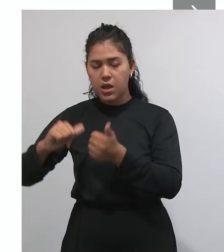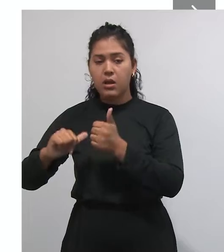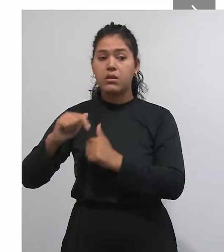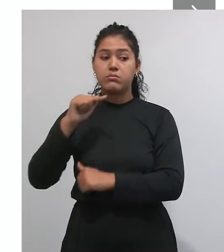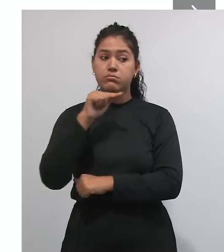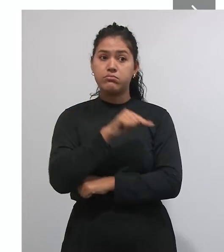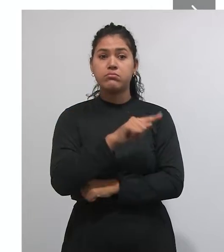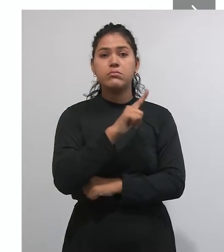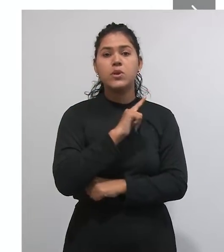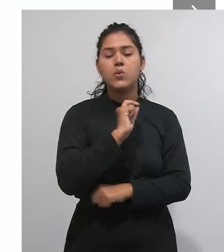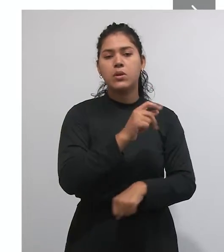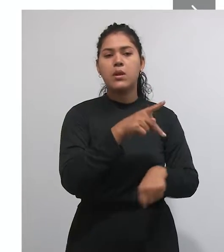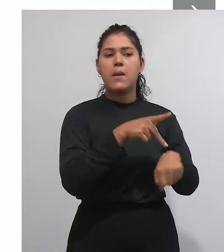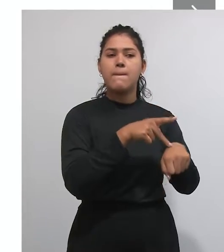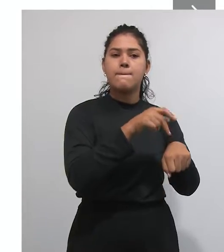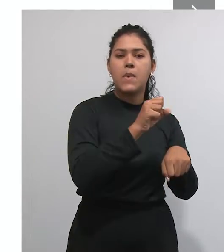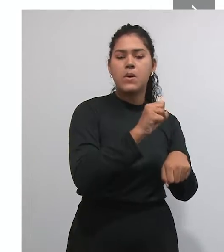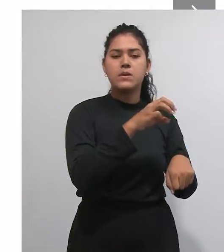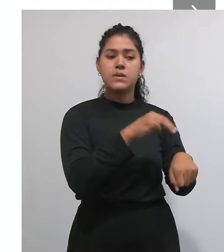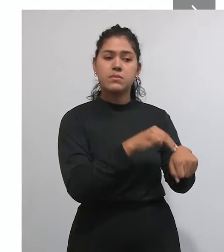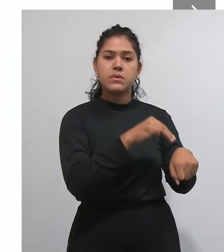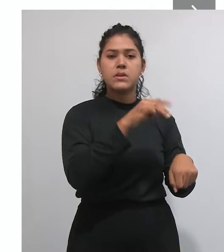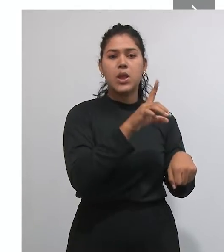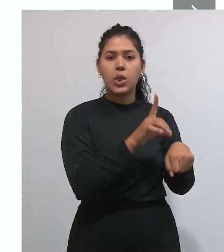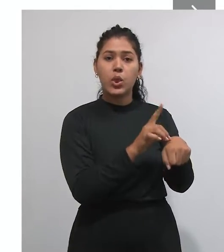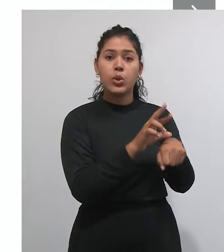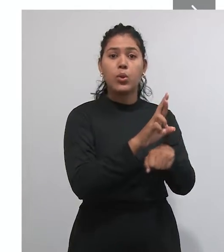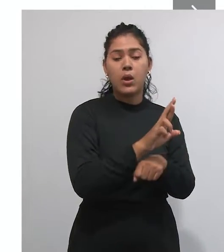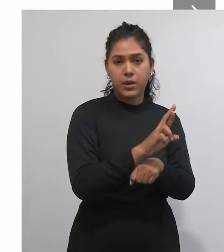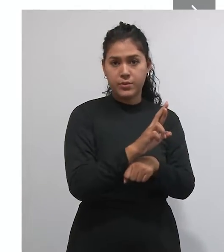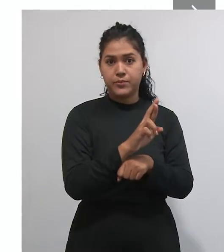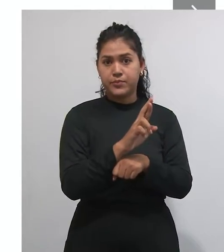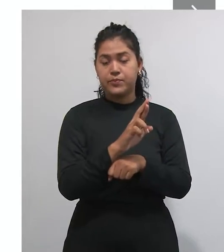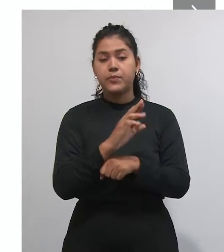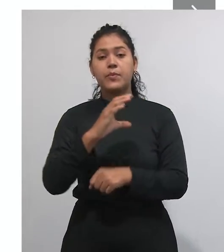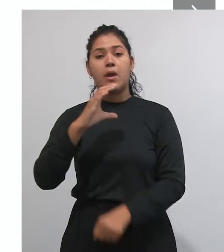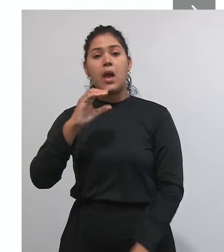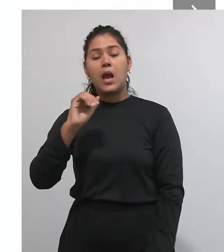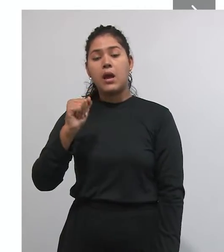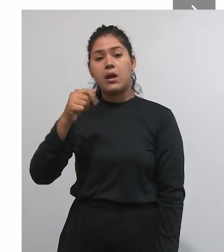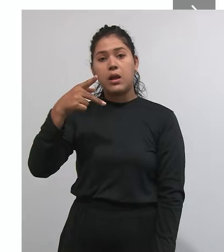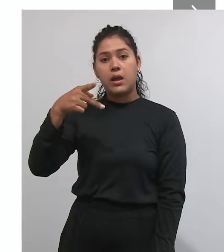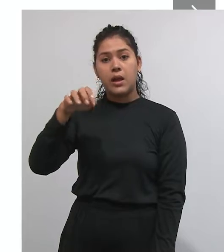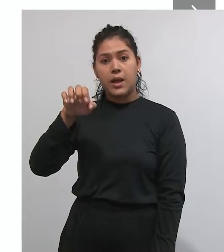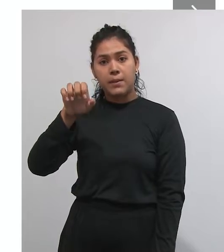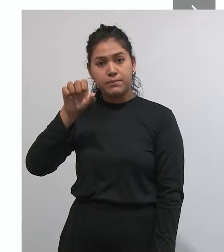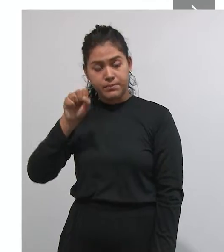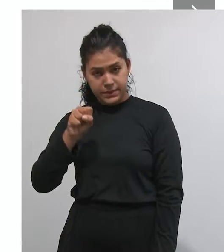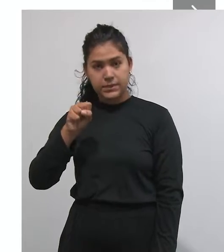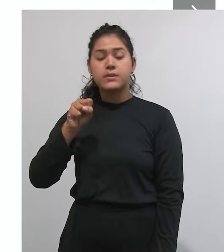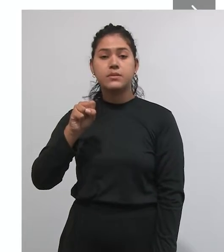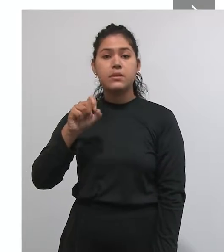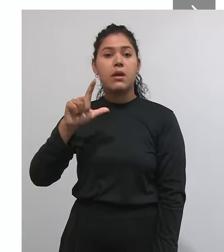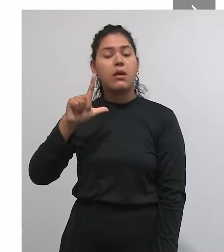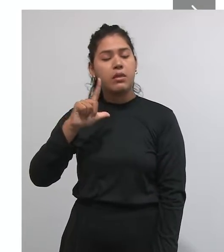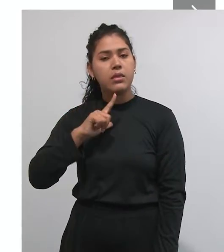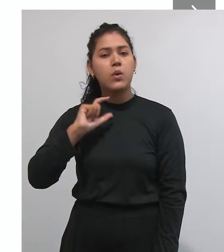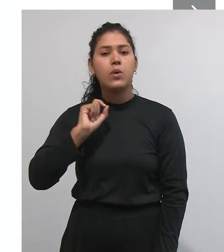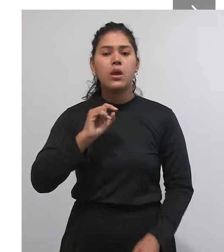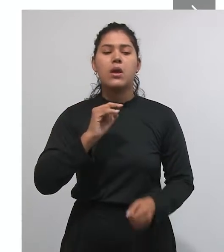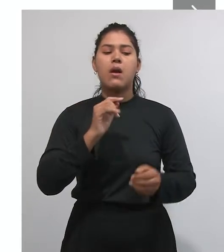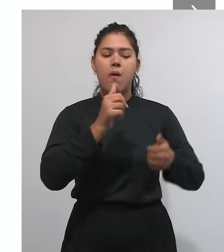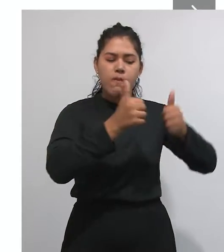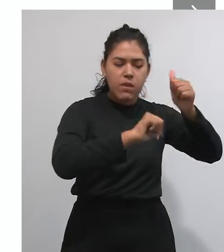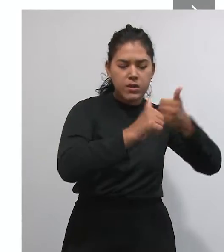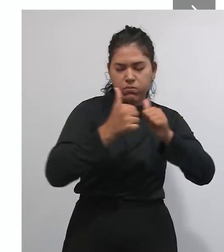especialização, mestrado e doutorado, mas a CAPES, ela avalia os cursos e emite notas também para esses cursos